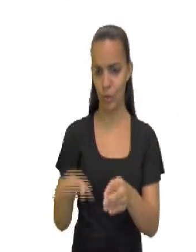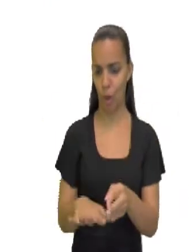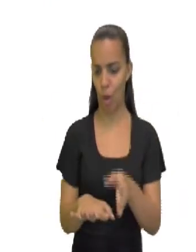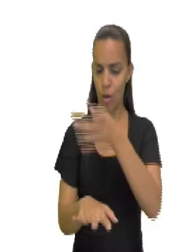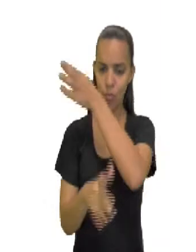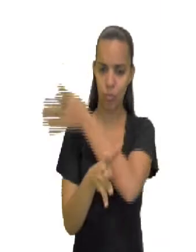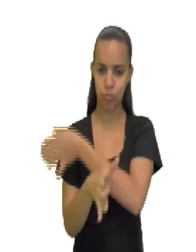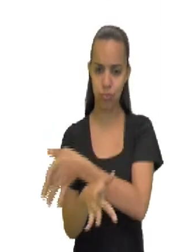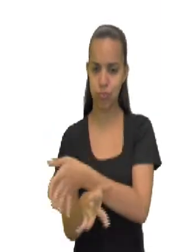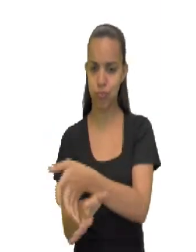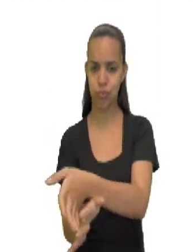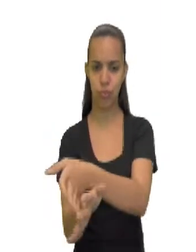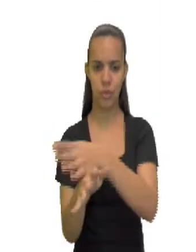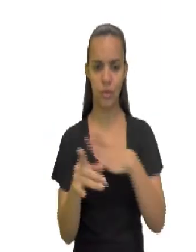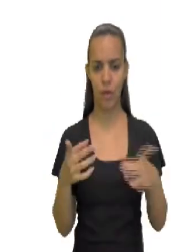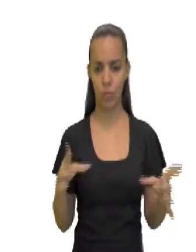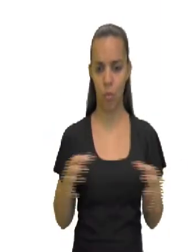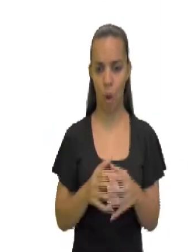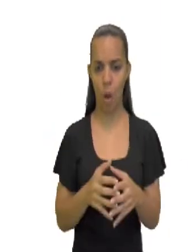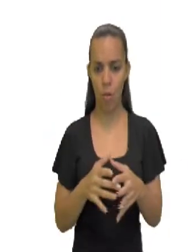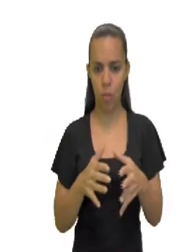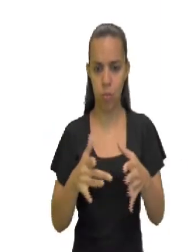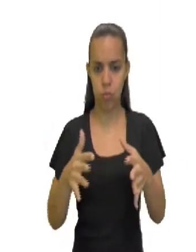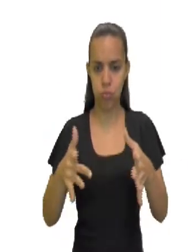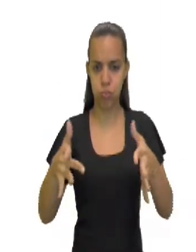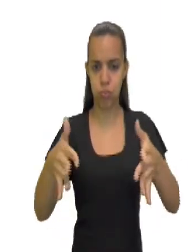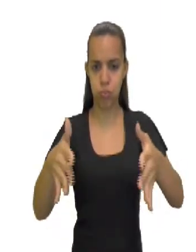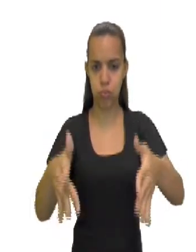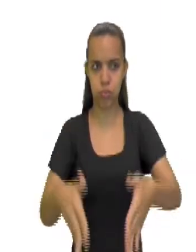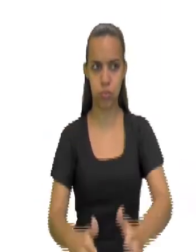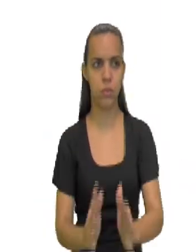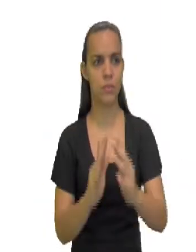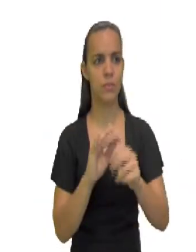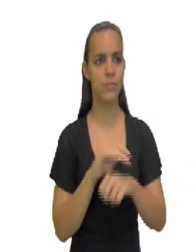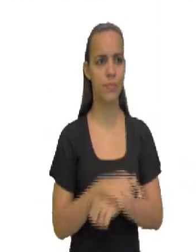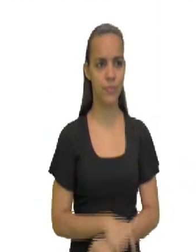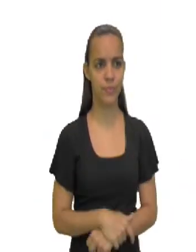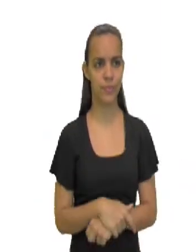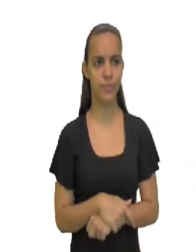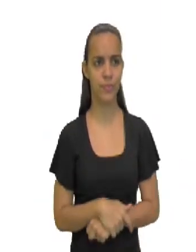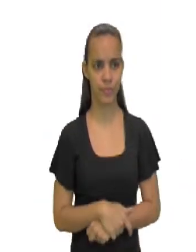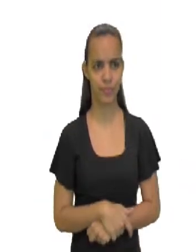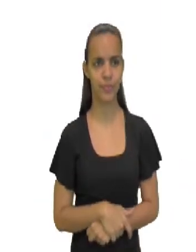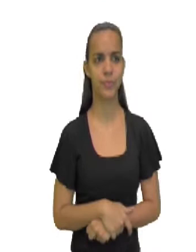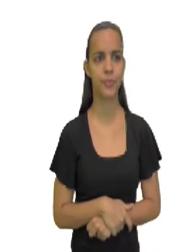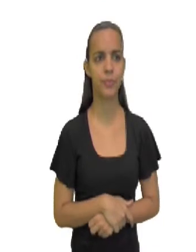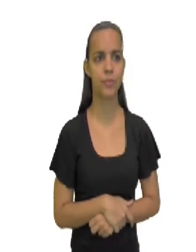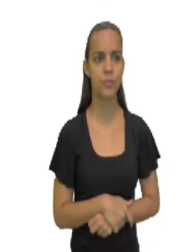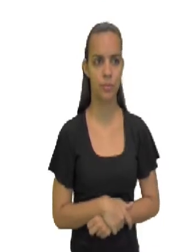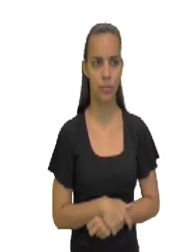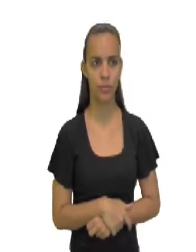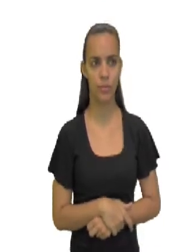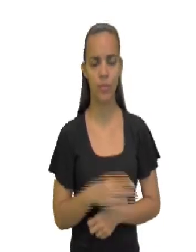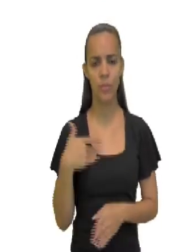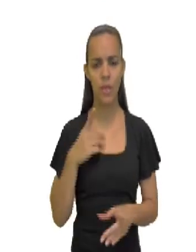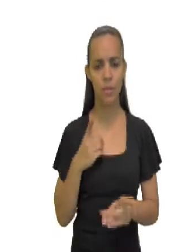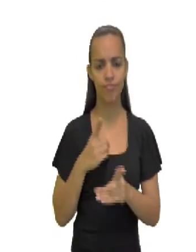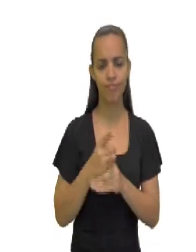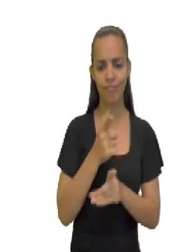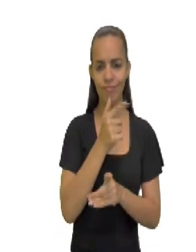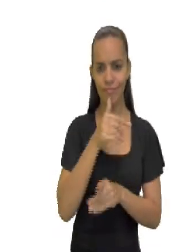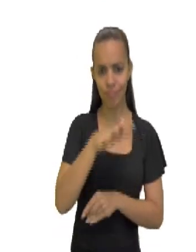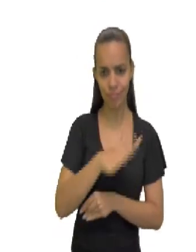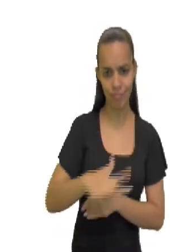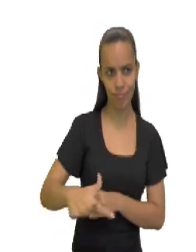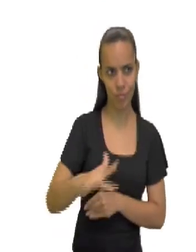outros regos de água menores. E deságua em outro curso de água, no lago ou